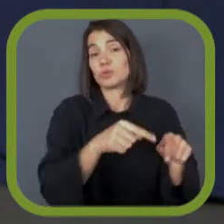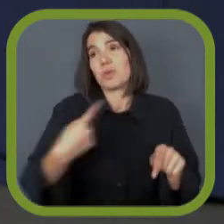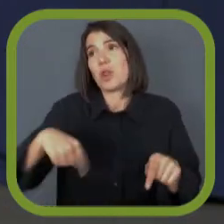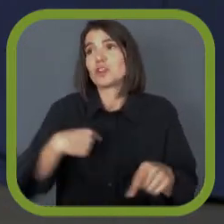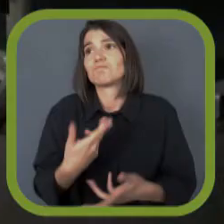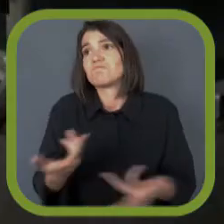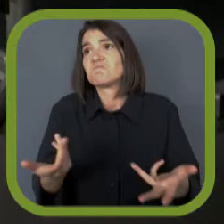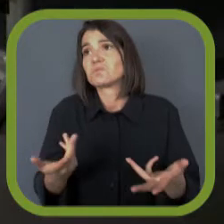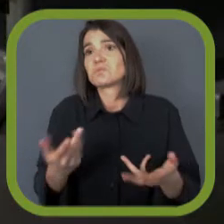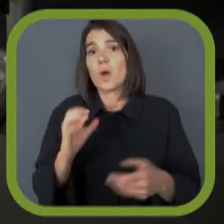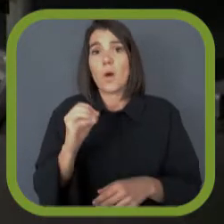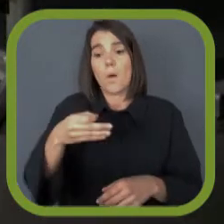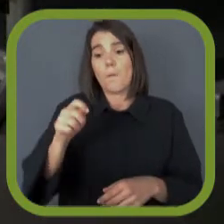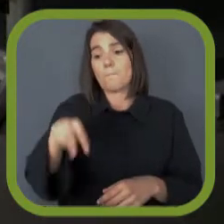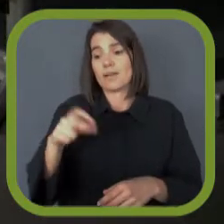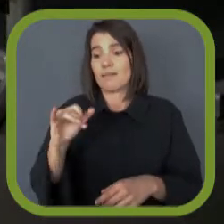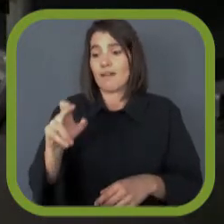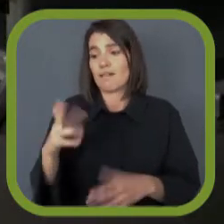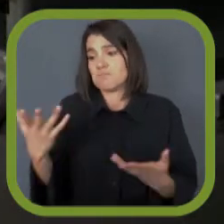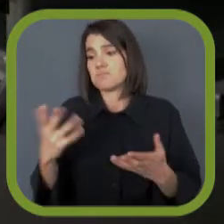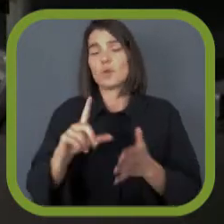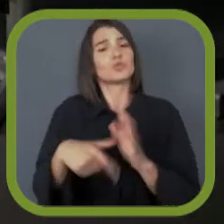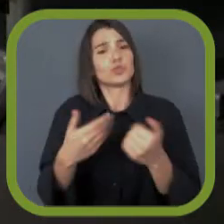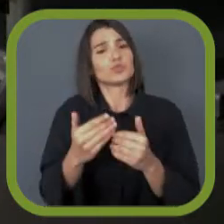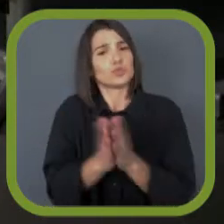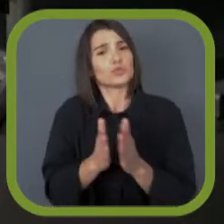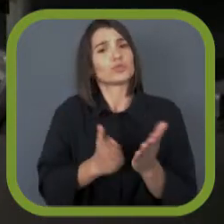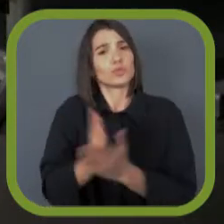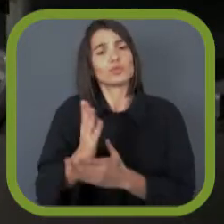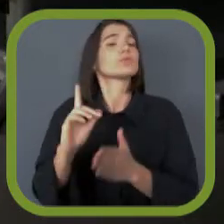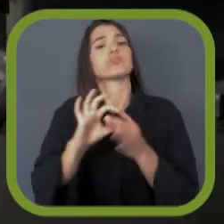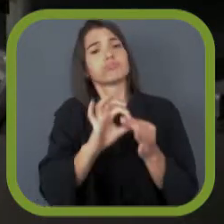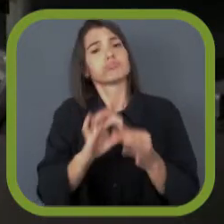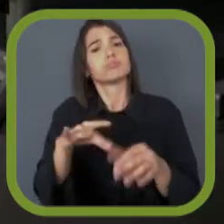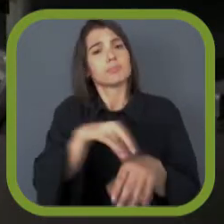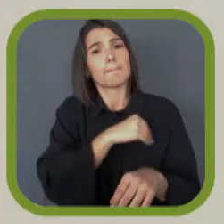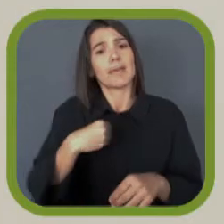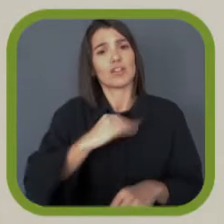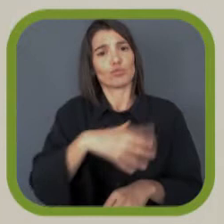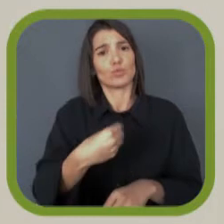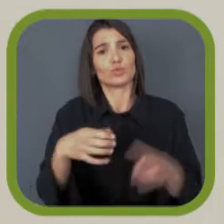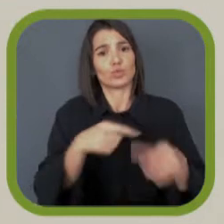para a Open Air, não é? Uma vez que nós cedemos todos os projetos, eu continuo a colaborar com os médicos do mundo, obviamente,